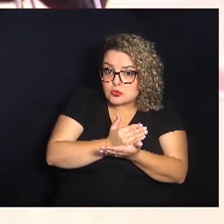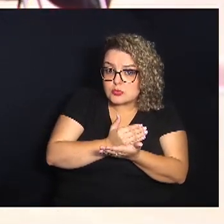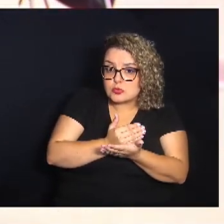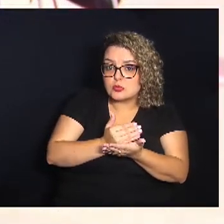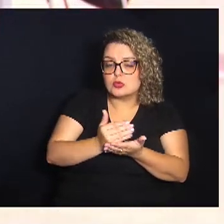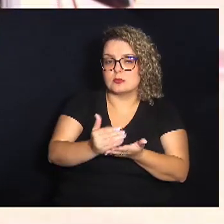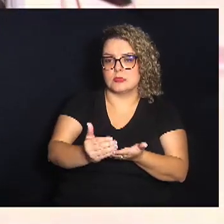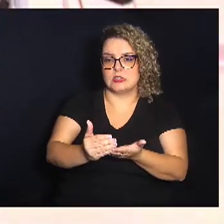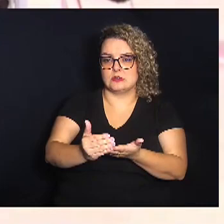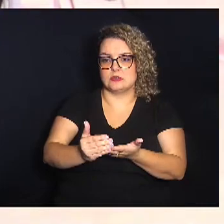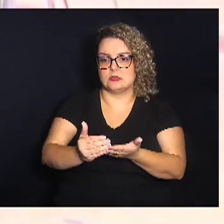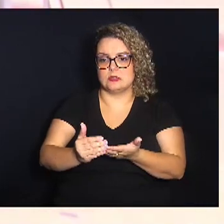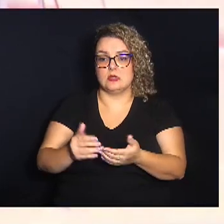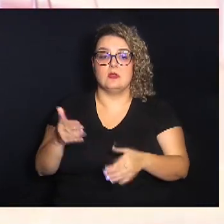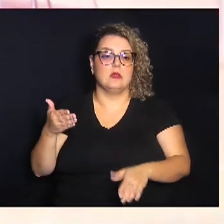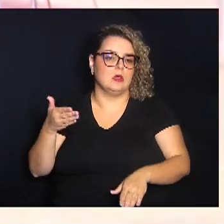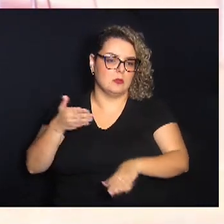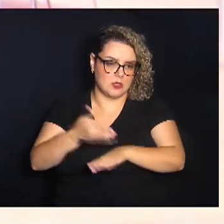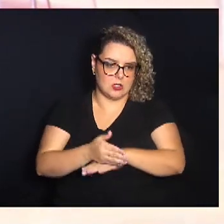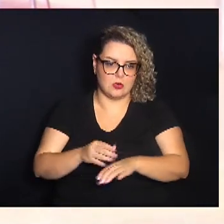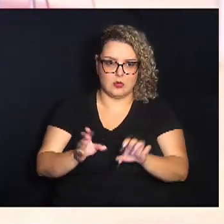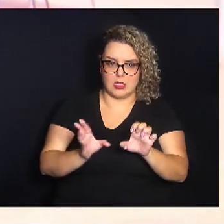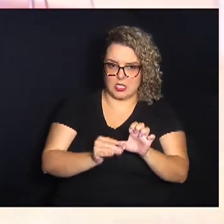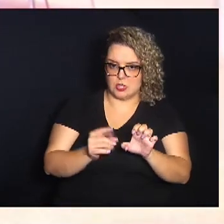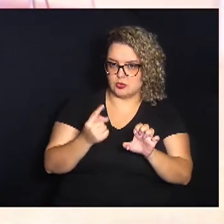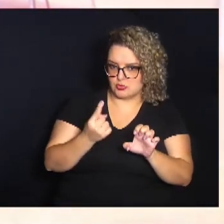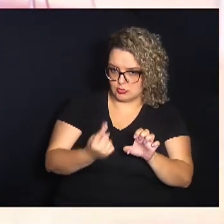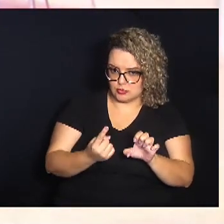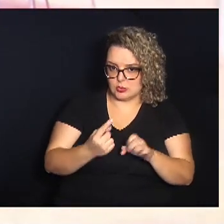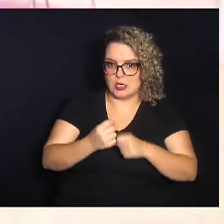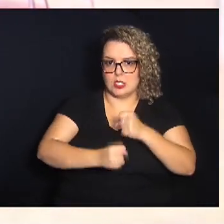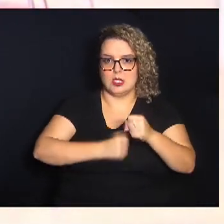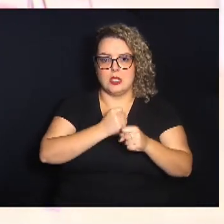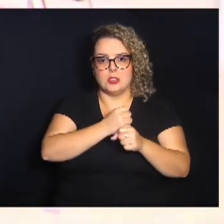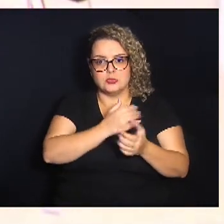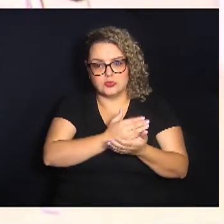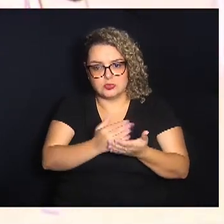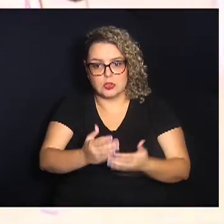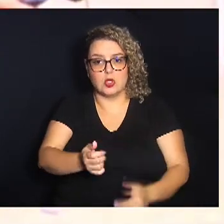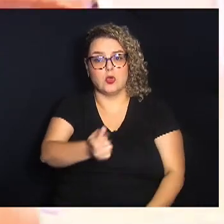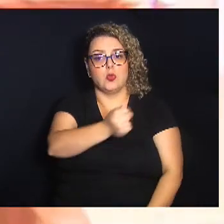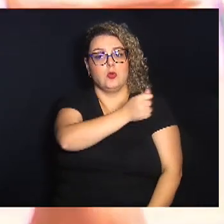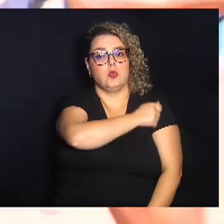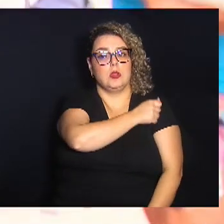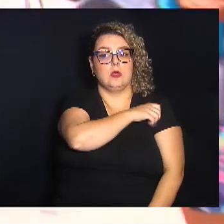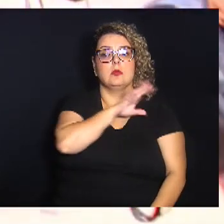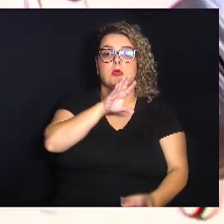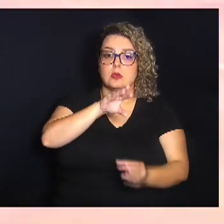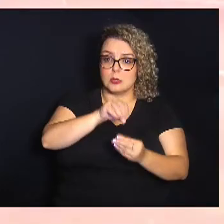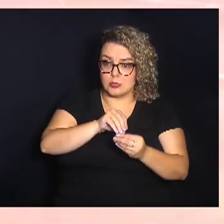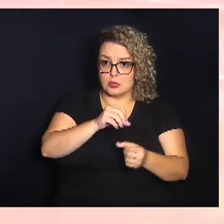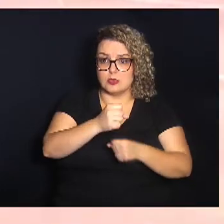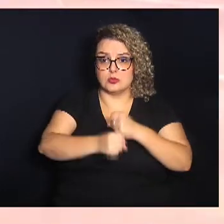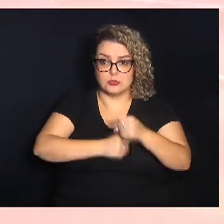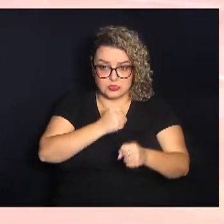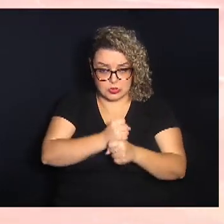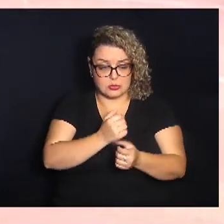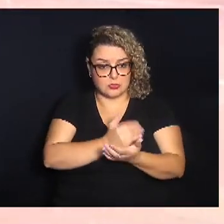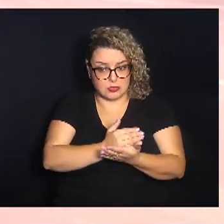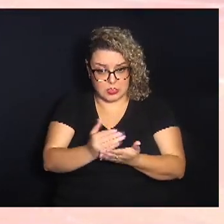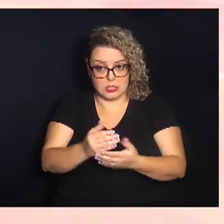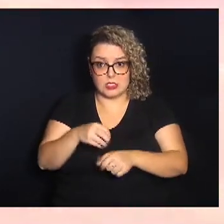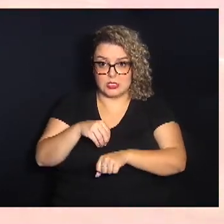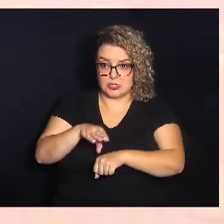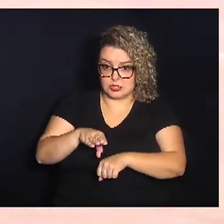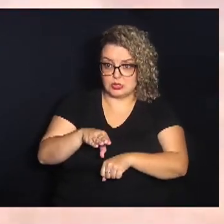ele vai fazer parte da EJA 1, que é a EJA anos iniciais. O aluno que já concluiu os anos iniciais, nós